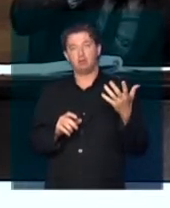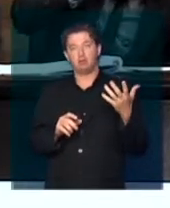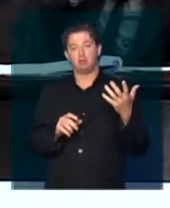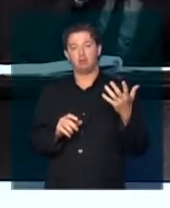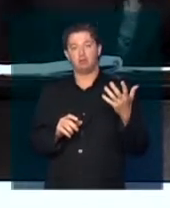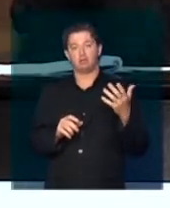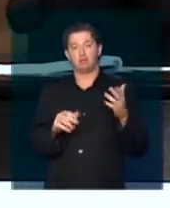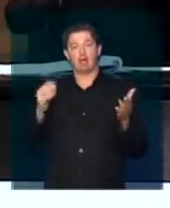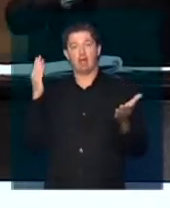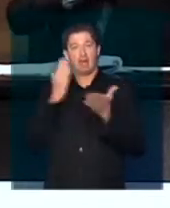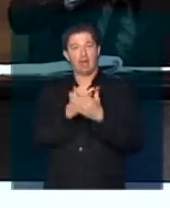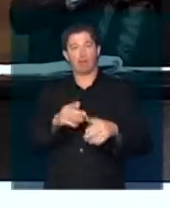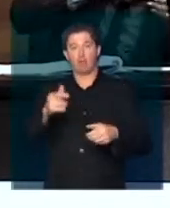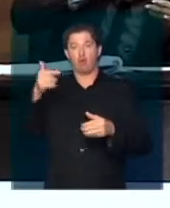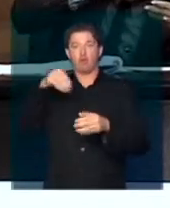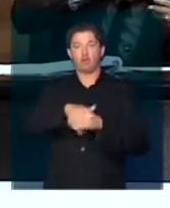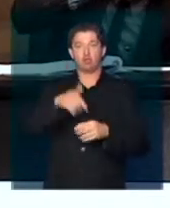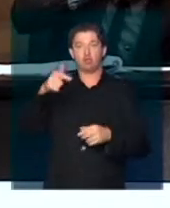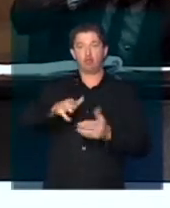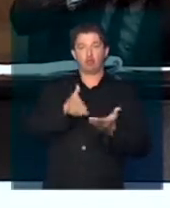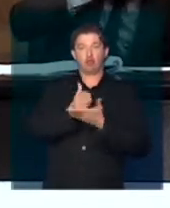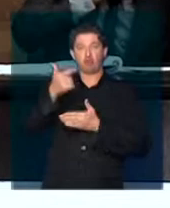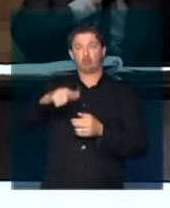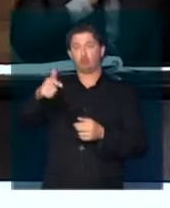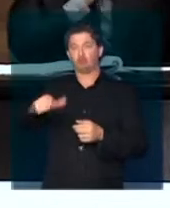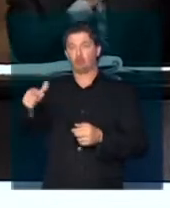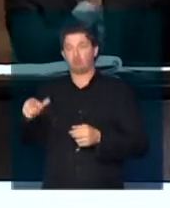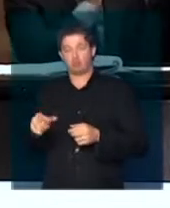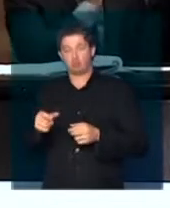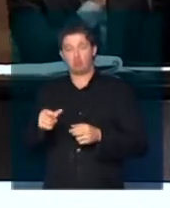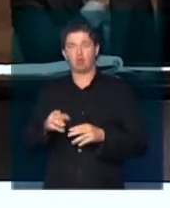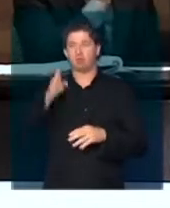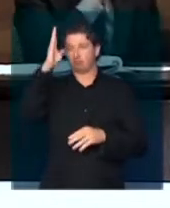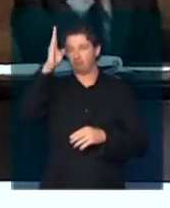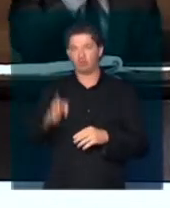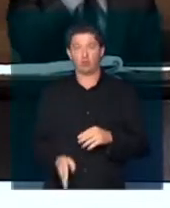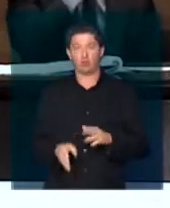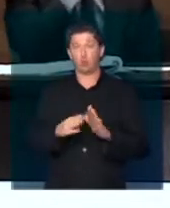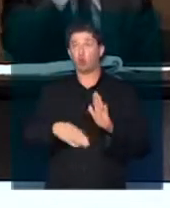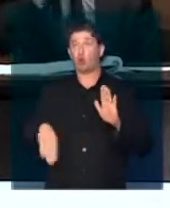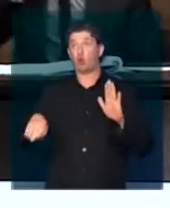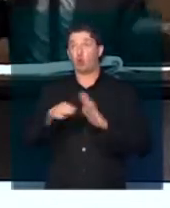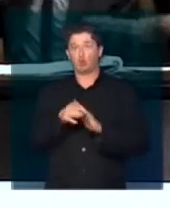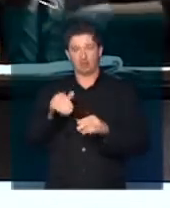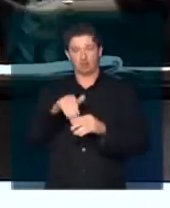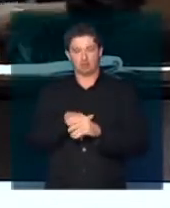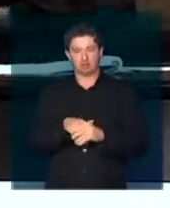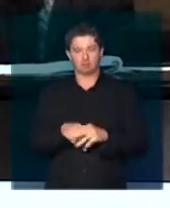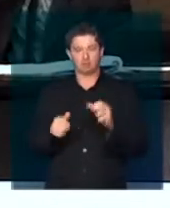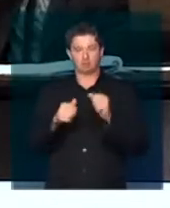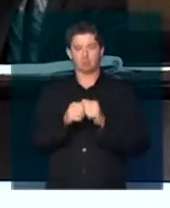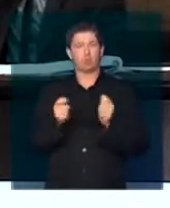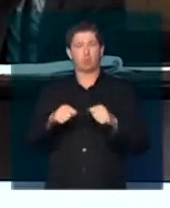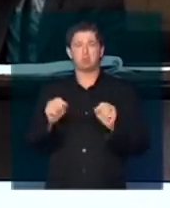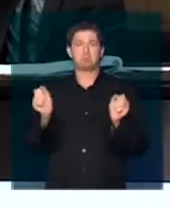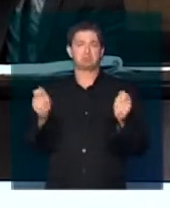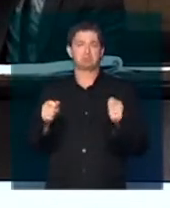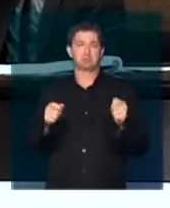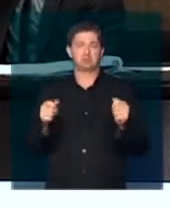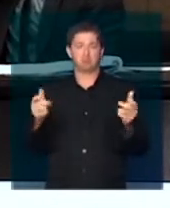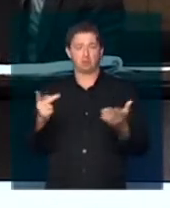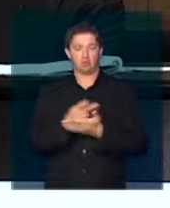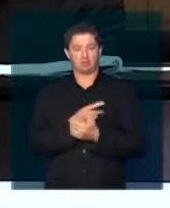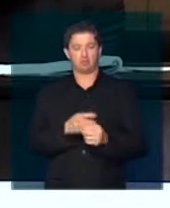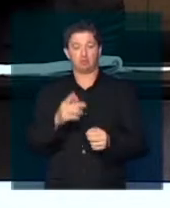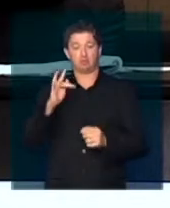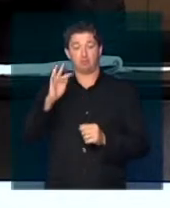fim da reeleição, a coincidência das eleições, tudo são propostas viáveis de serem aprovadas. O presidente